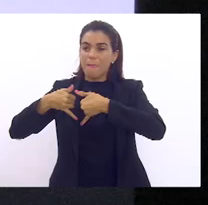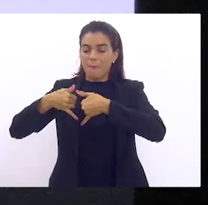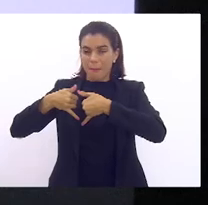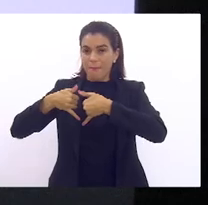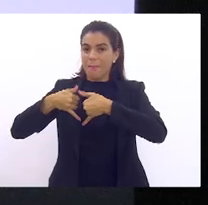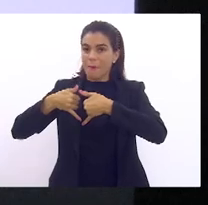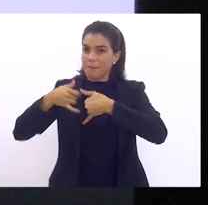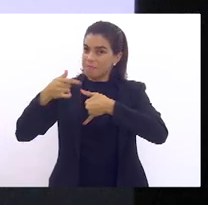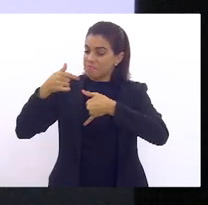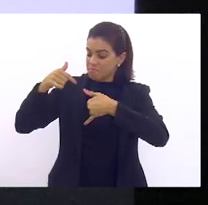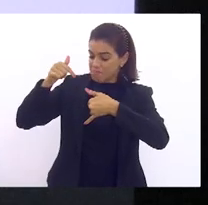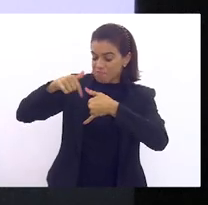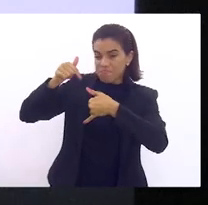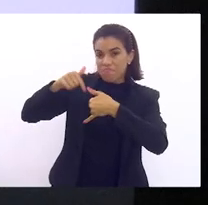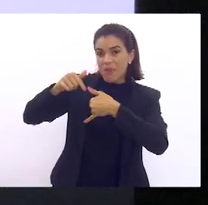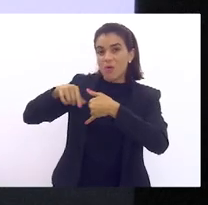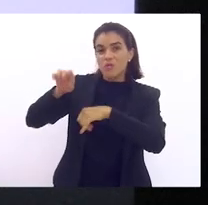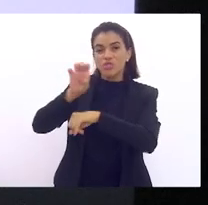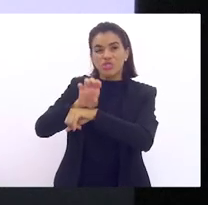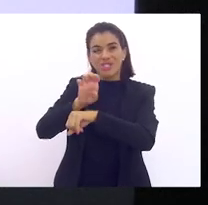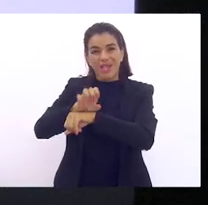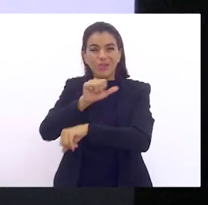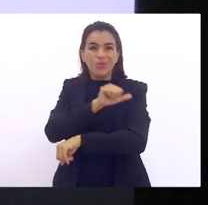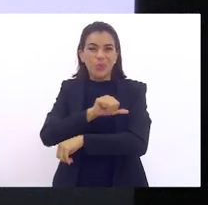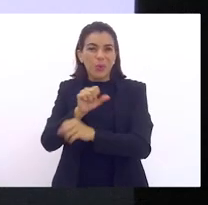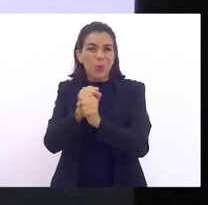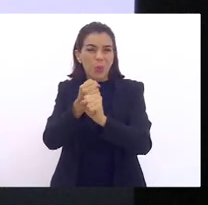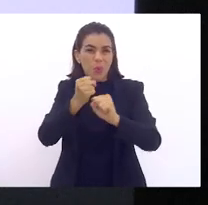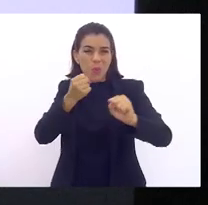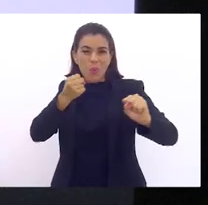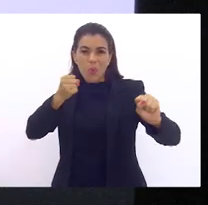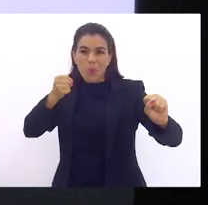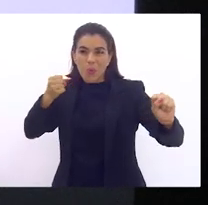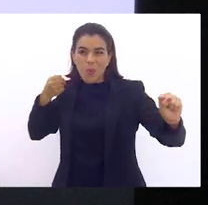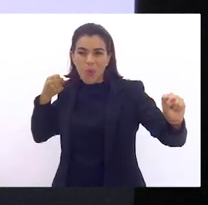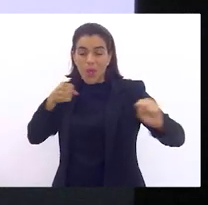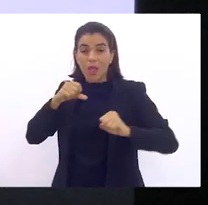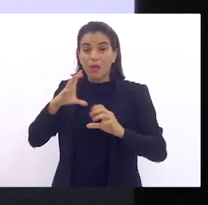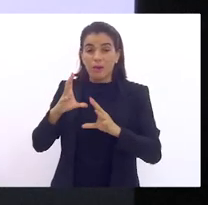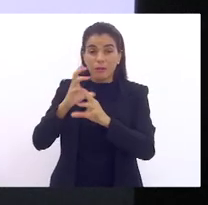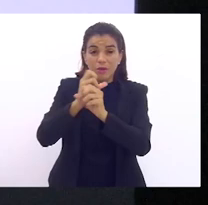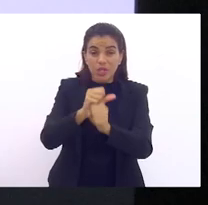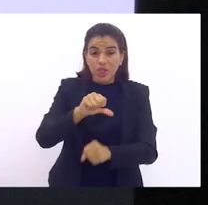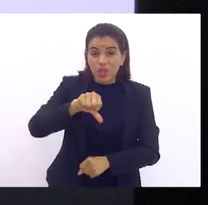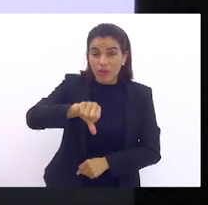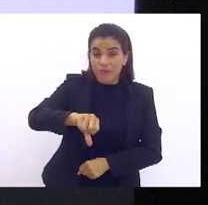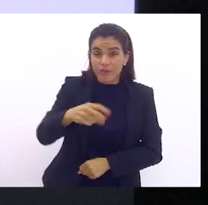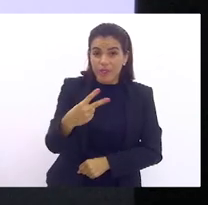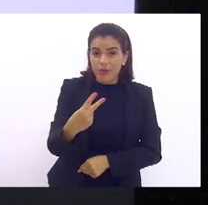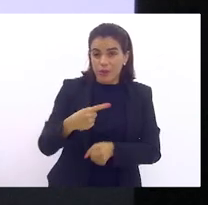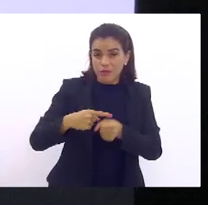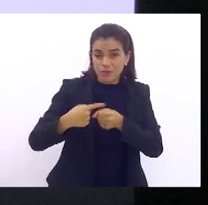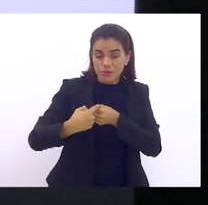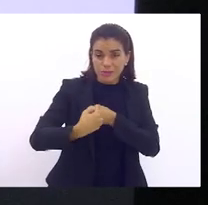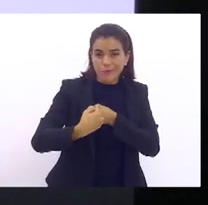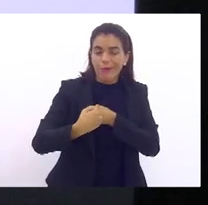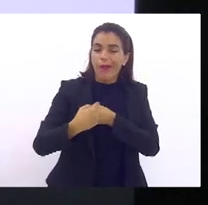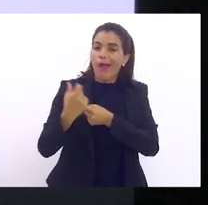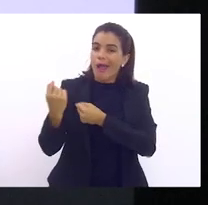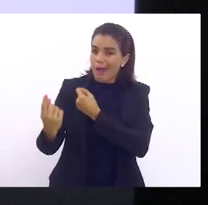gente viu como Estado do Rio de Janeiro é muito grande São 92 municípios muitas mulheres têm dificuldade de vir a